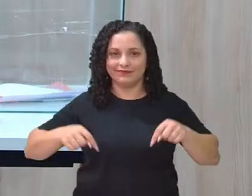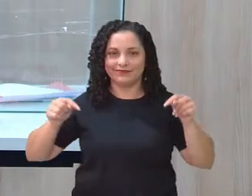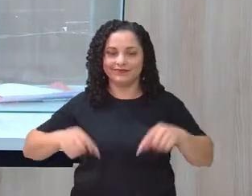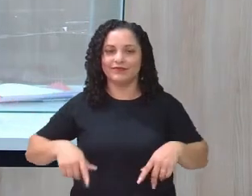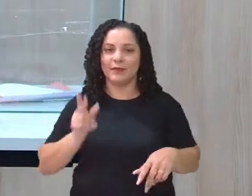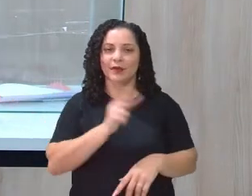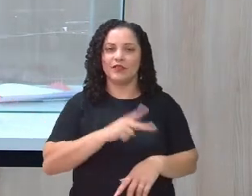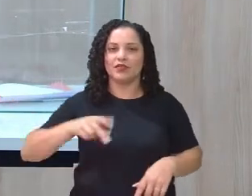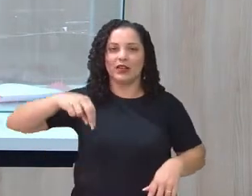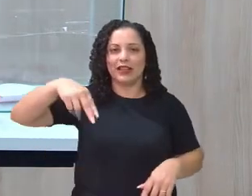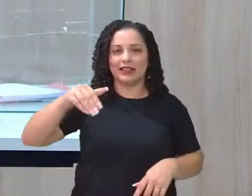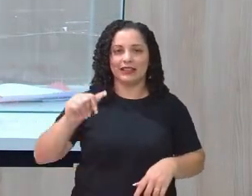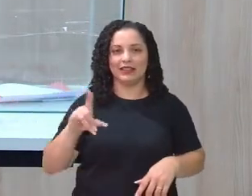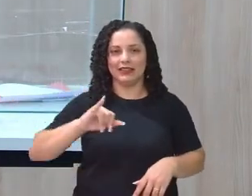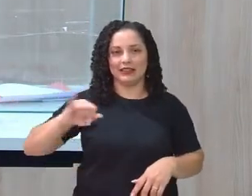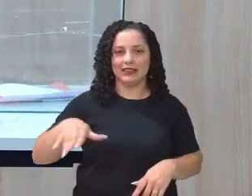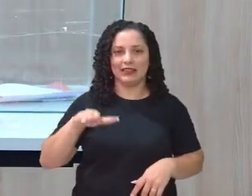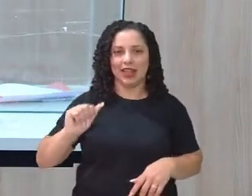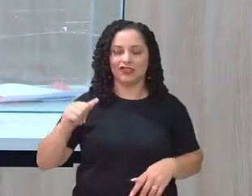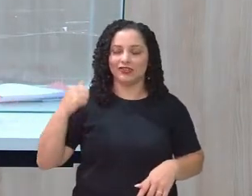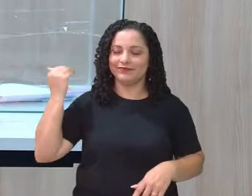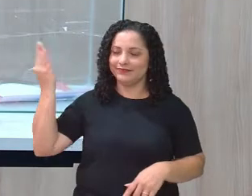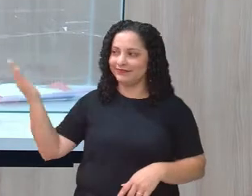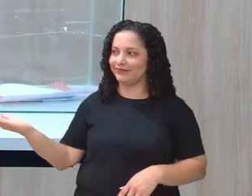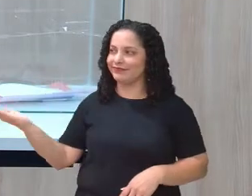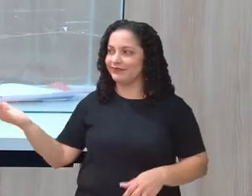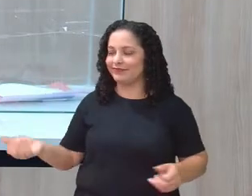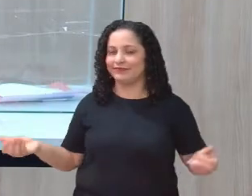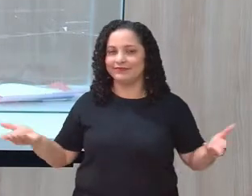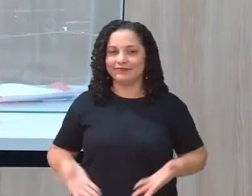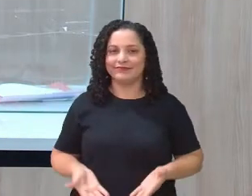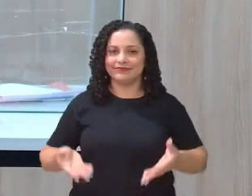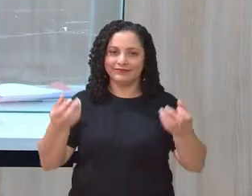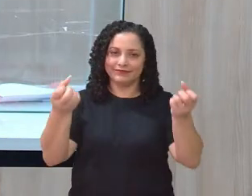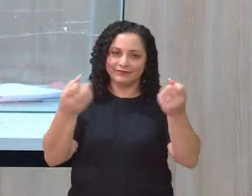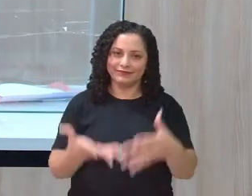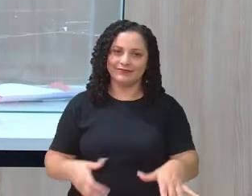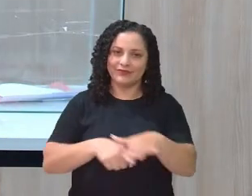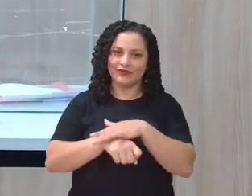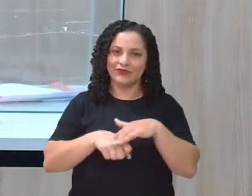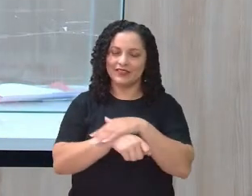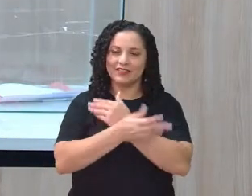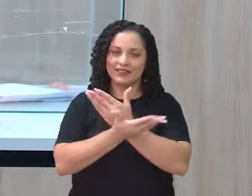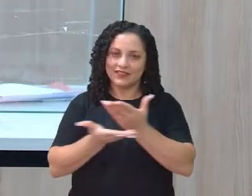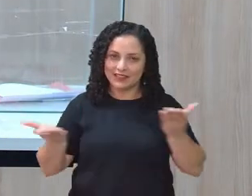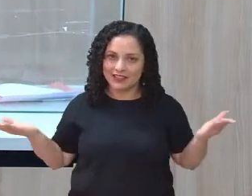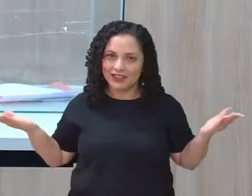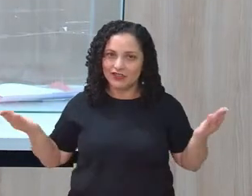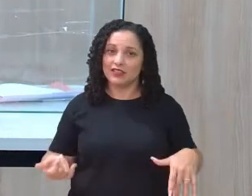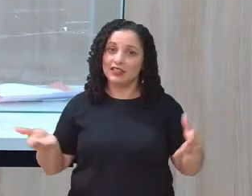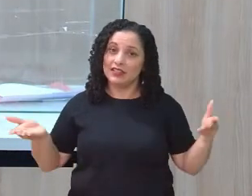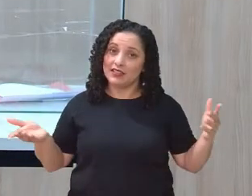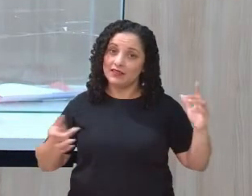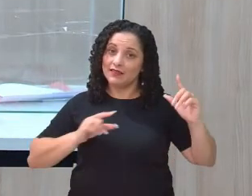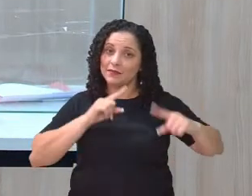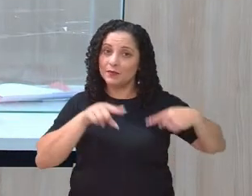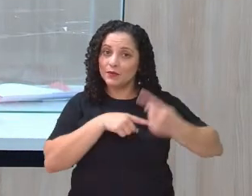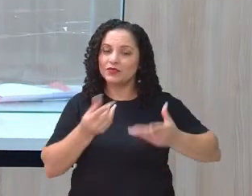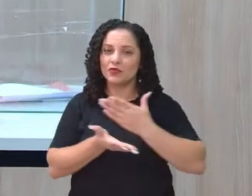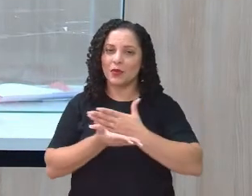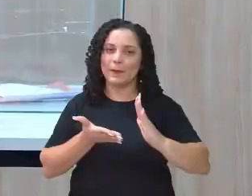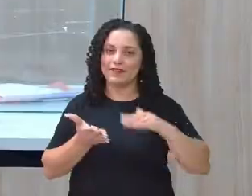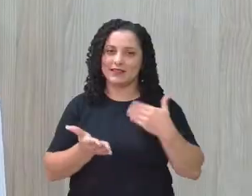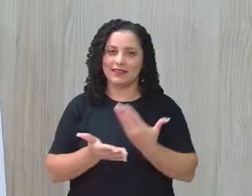Vou passar a palavra para ela dar as boas-vindas aí, fazer suas considerações iniciais para darmos início à nossa aula de